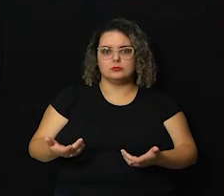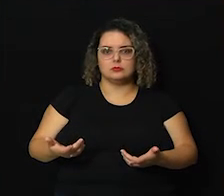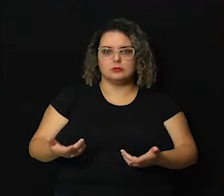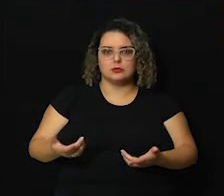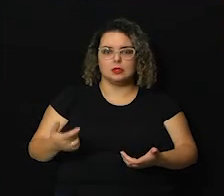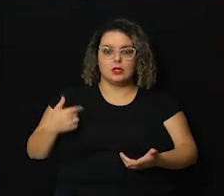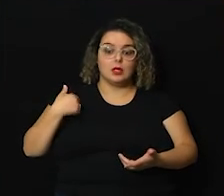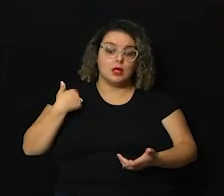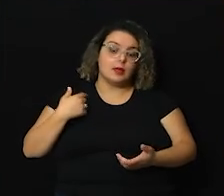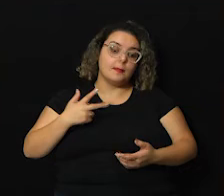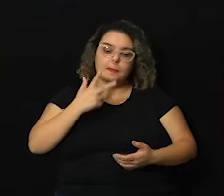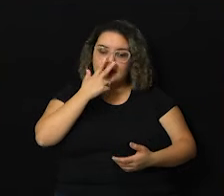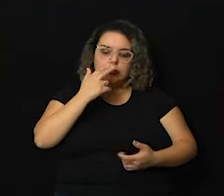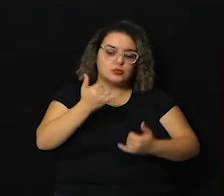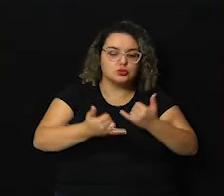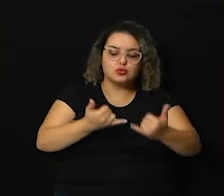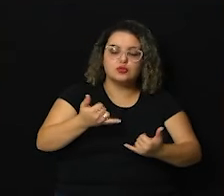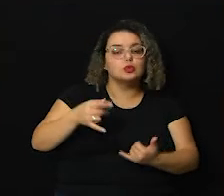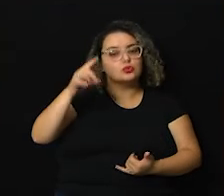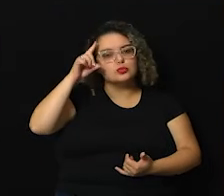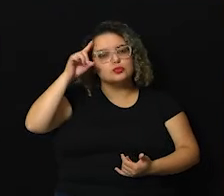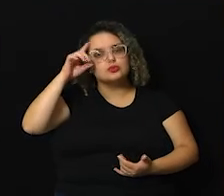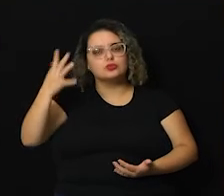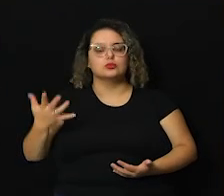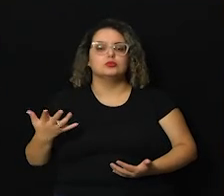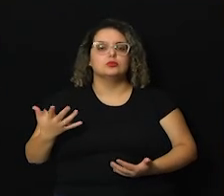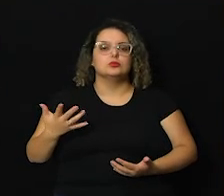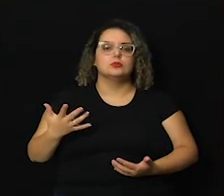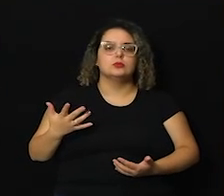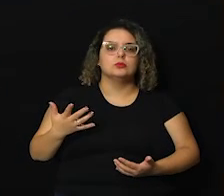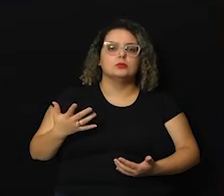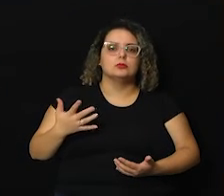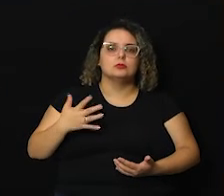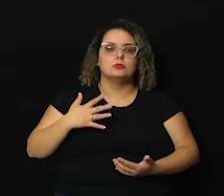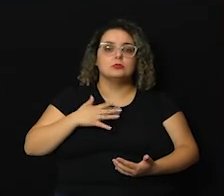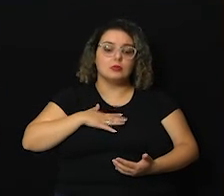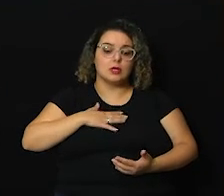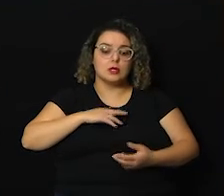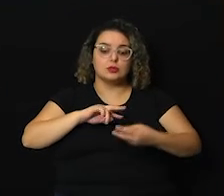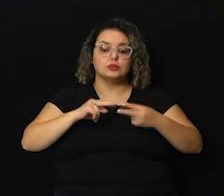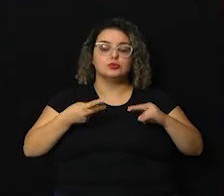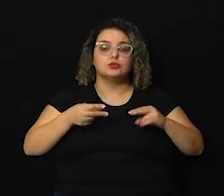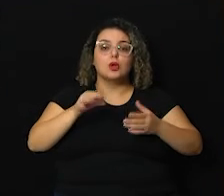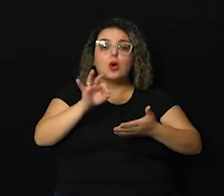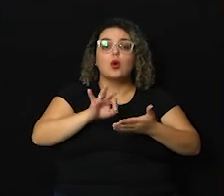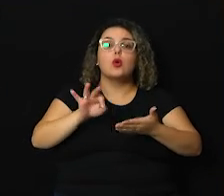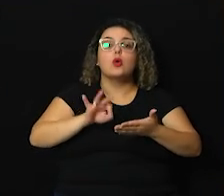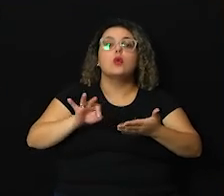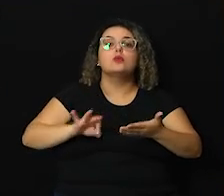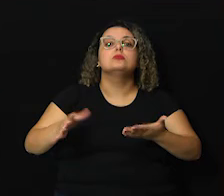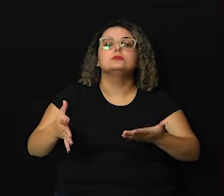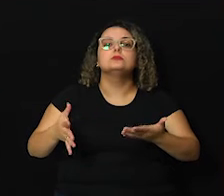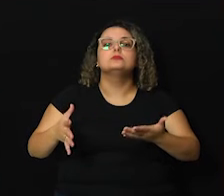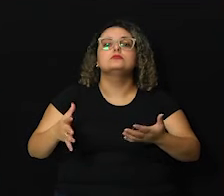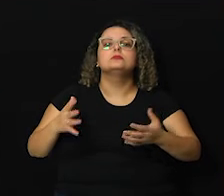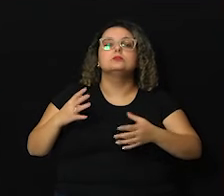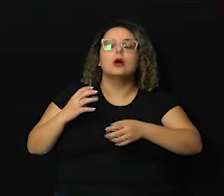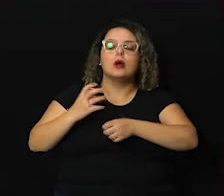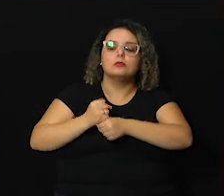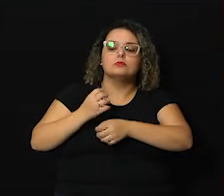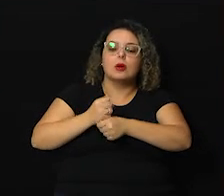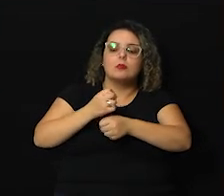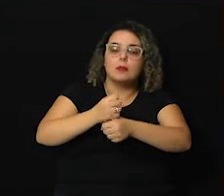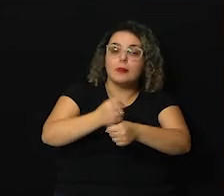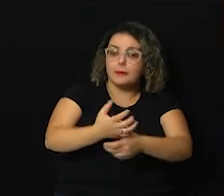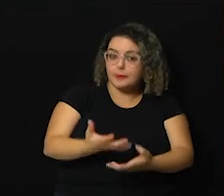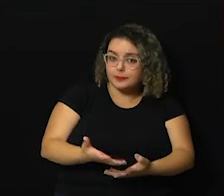um jogo que a gente joga todo dia, tá? Só que o nosso aparelho genético é capaz de corrigir os erros que a gente vai acumulando ao longo do